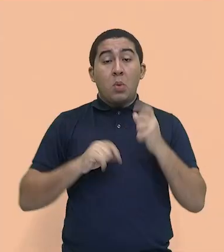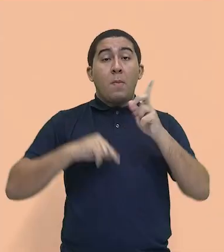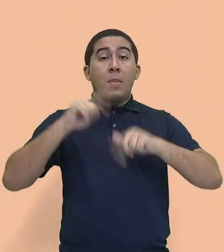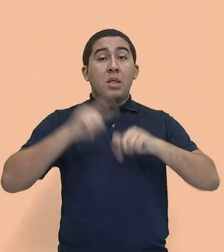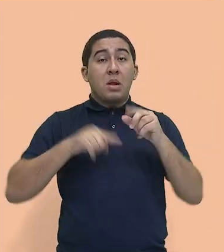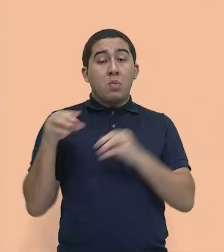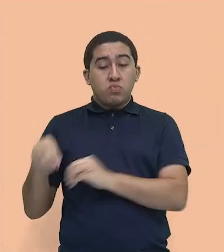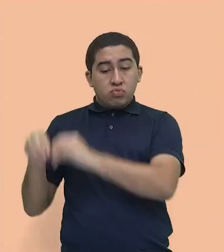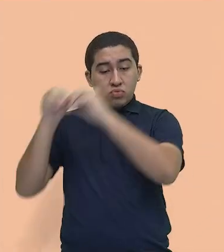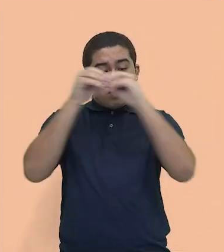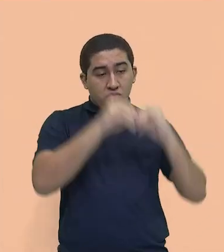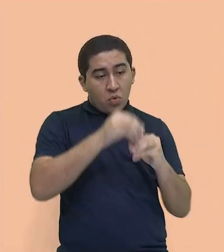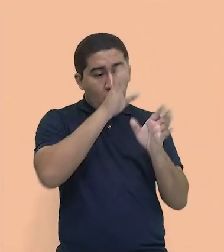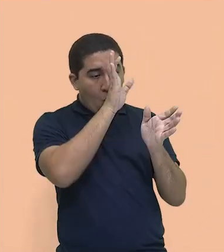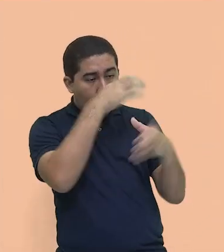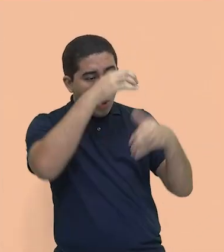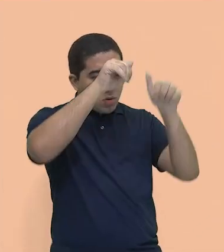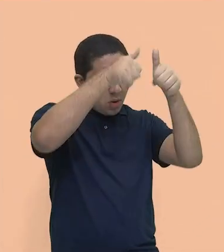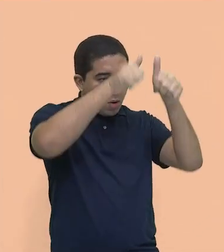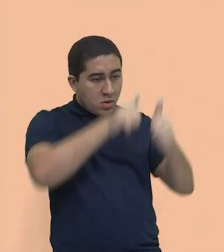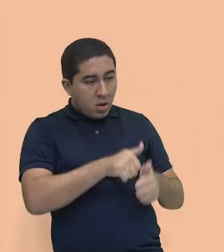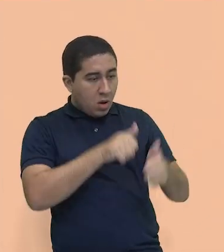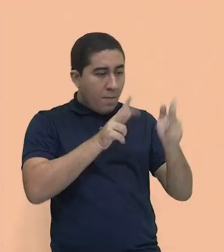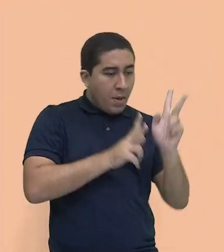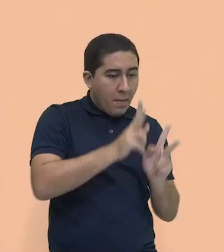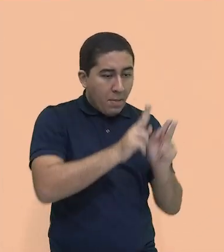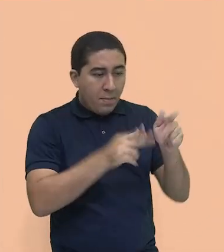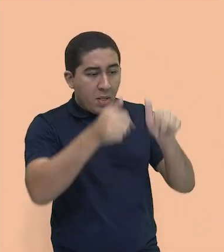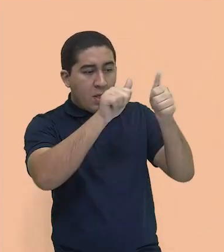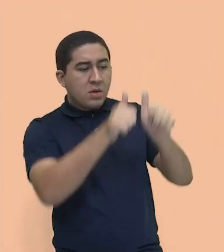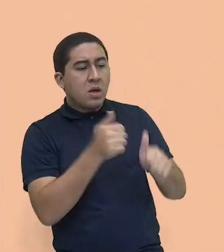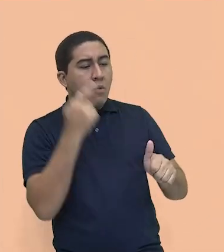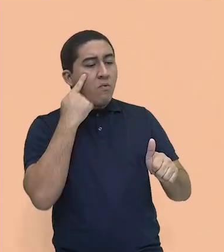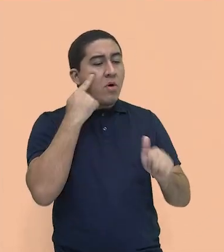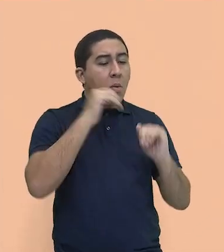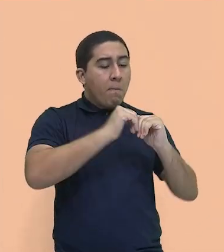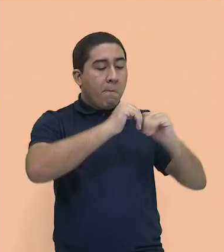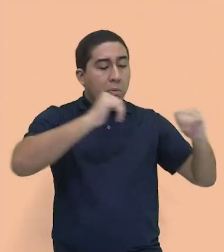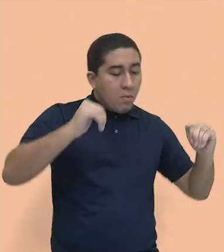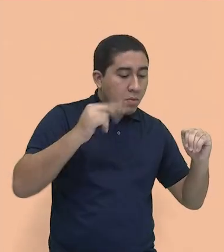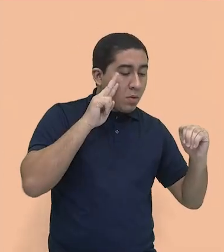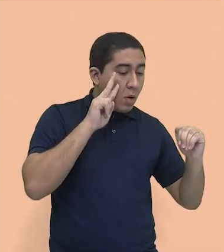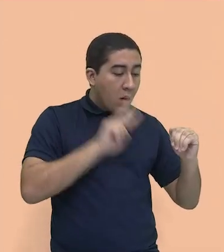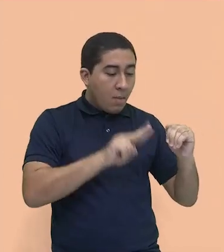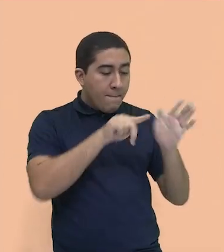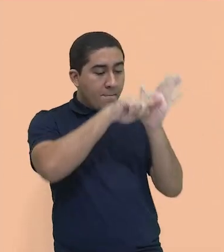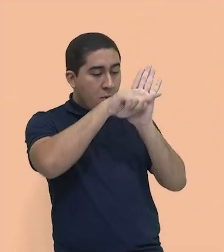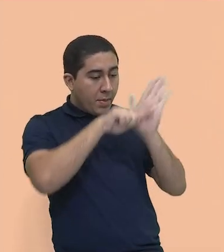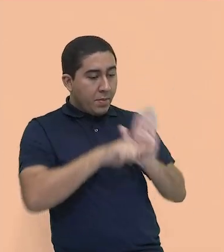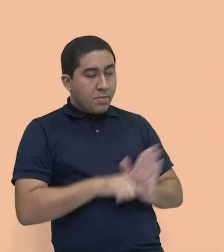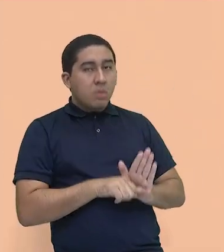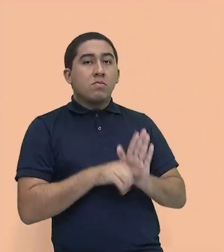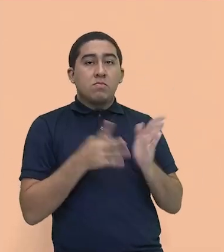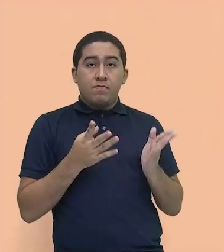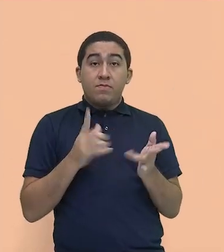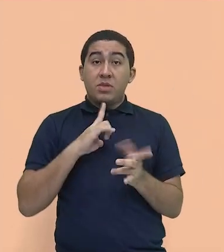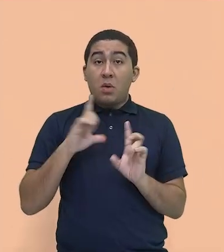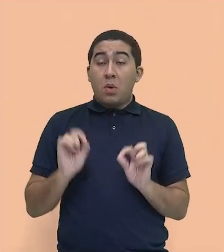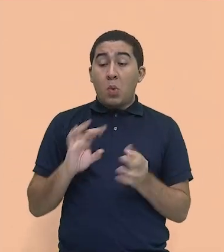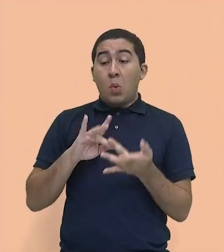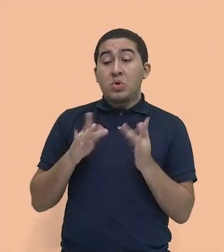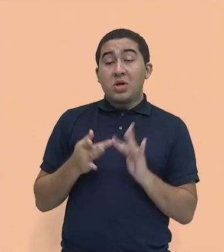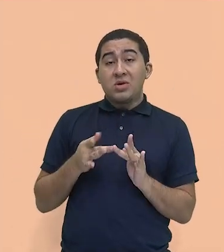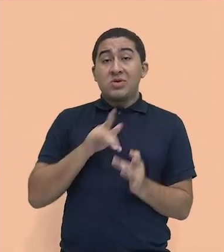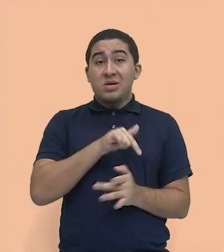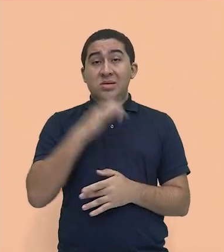para o laboratório e estudar, cortar, né, ver o que tem ali dentro e estudar. Então, tem realidades que ela não